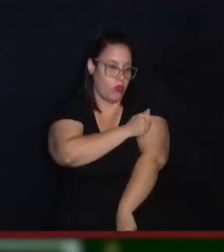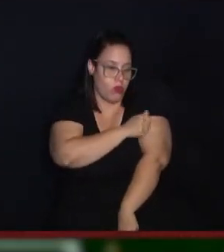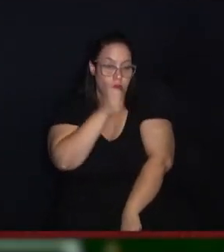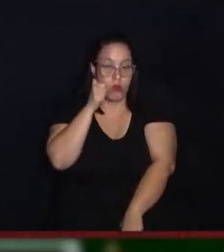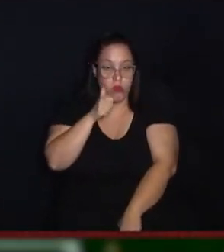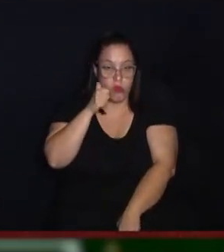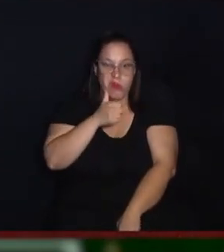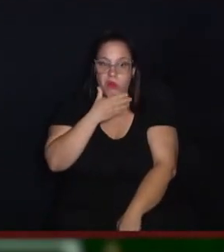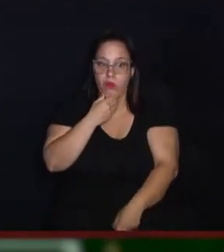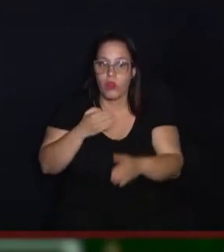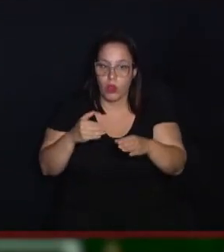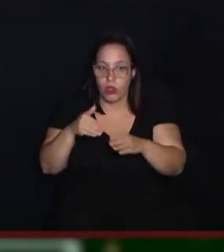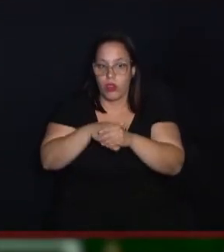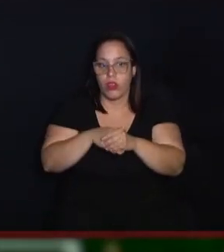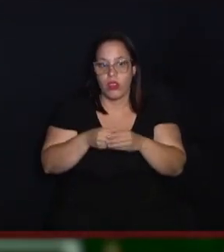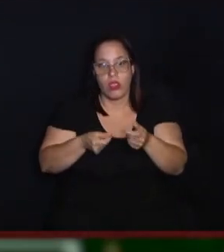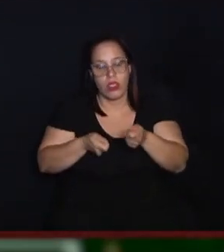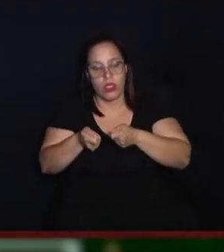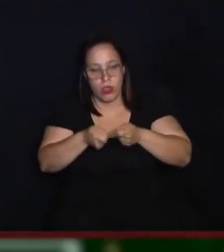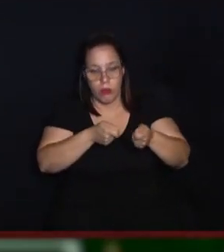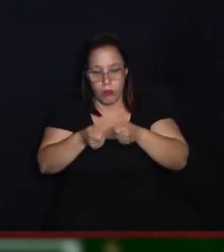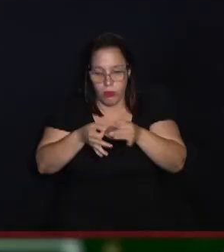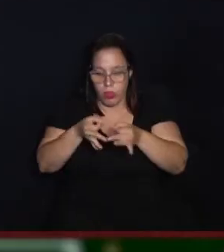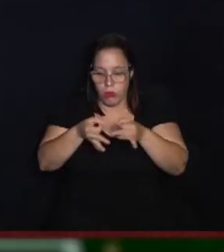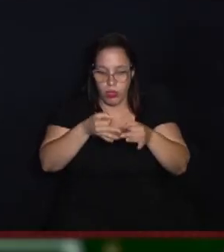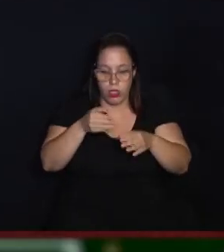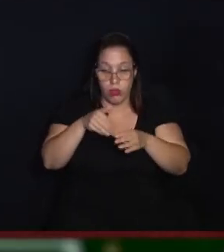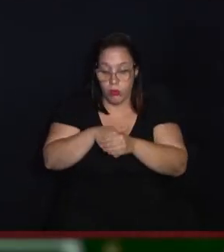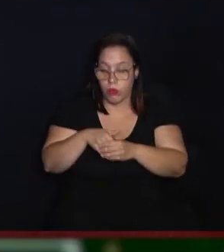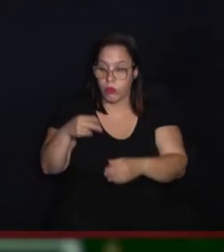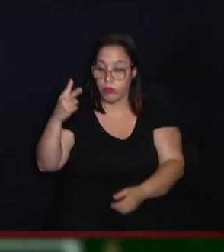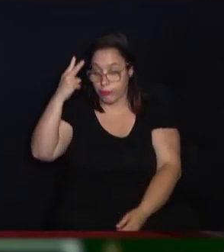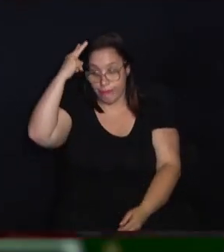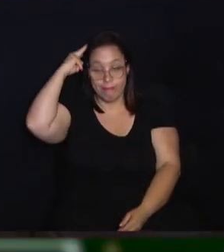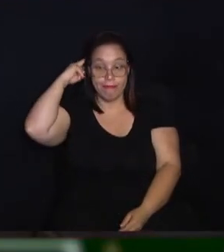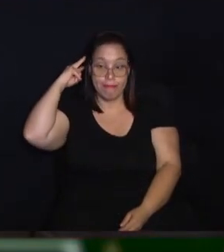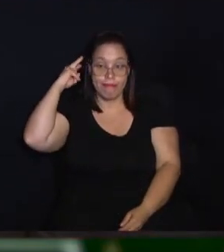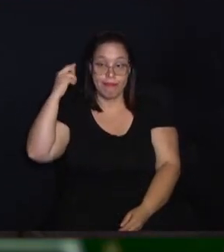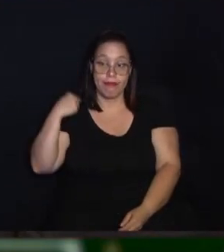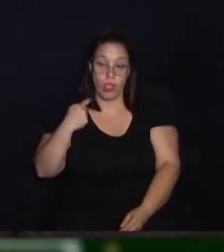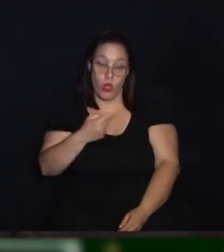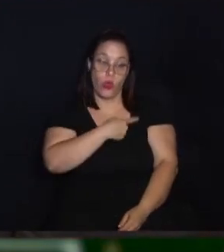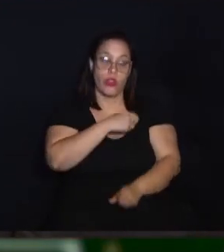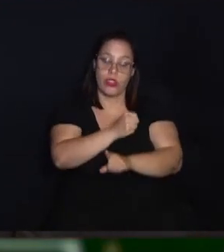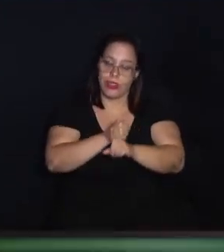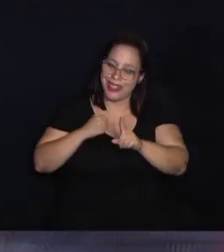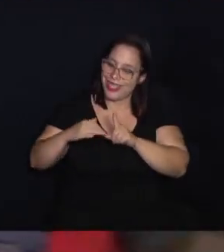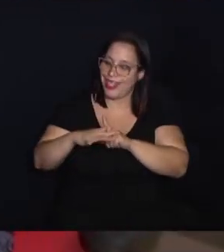tentam entrar, que se preparam para o vestibular, mas para a nossa sociedade, não é?